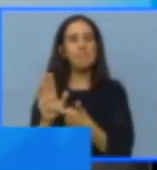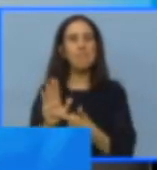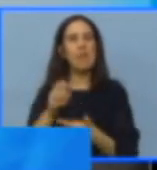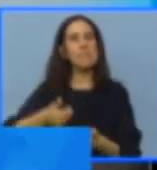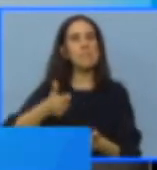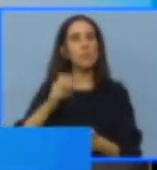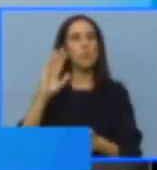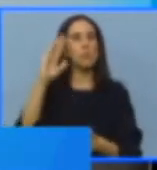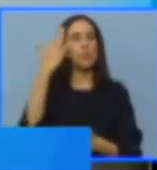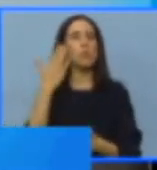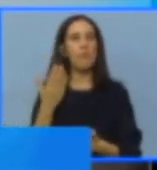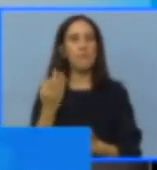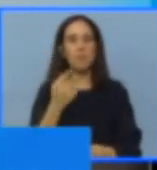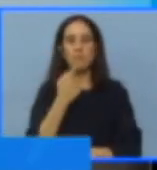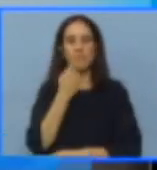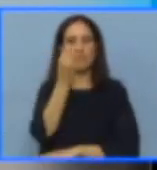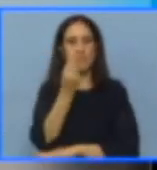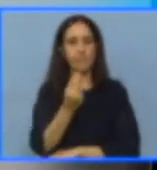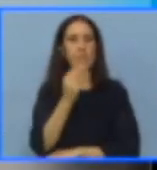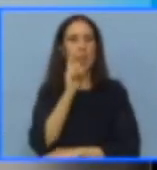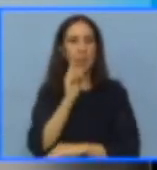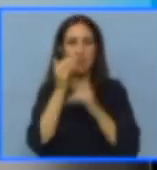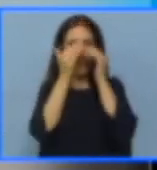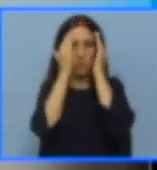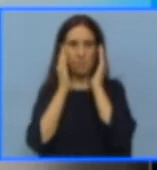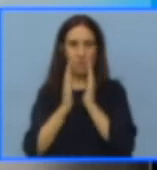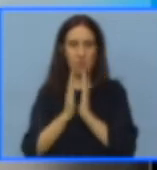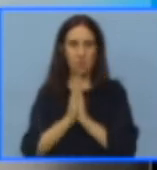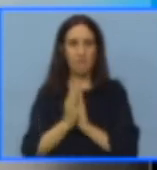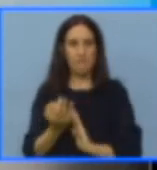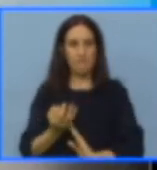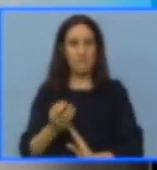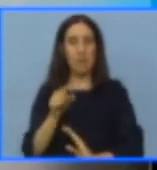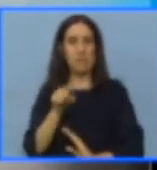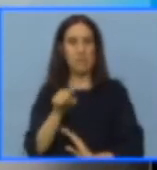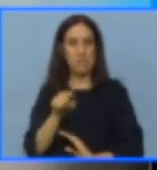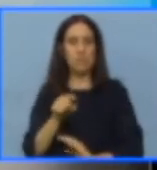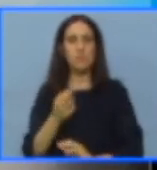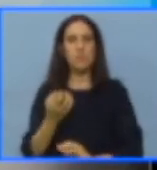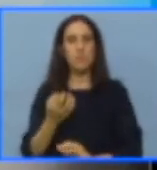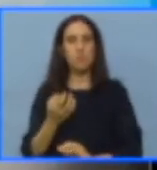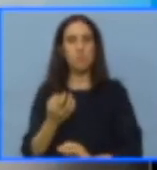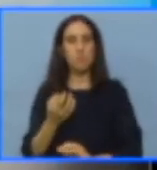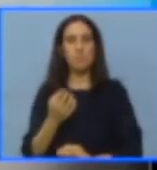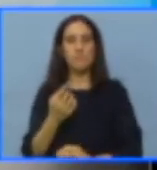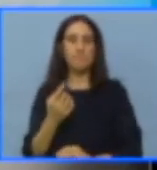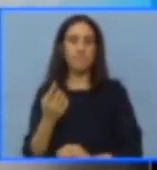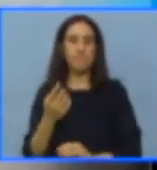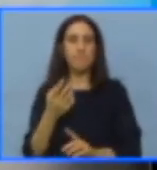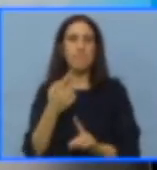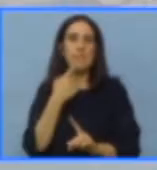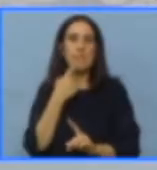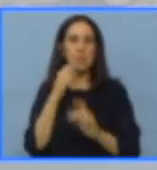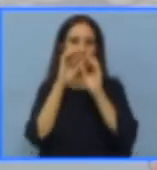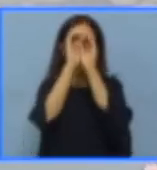que é a representação da Virgem Maria, que, entretanto, é uma personagem, se assim se pode